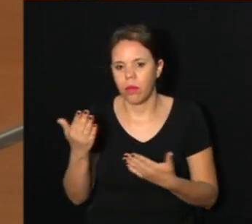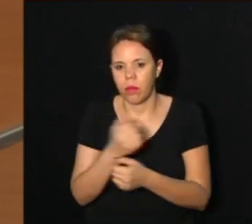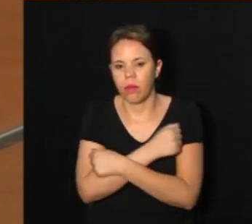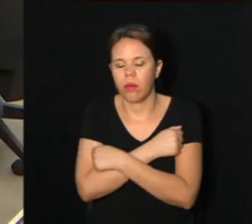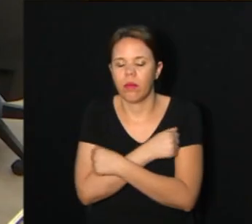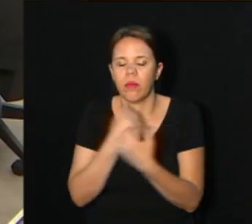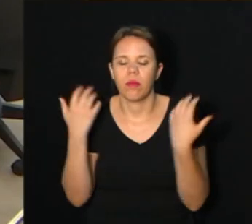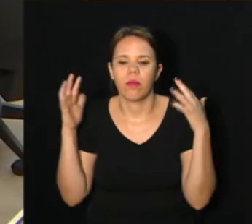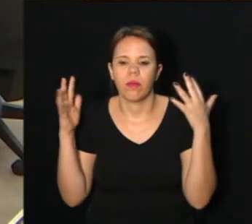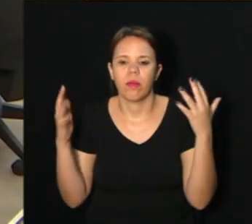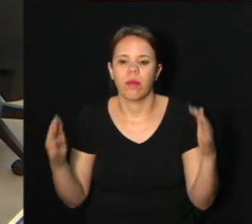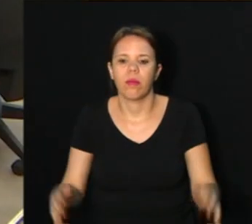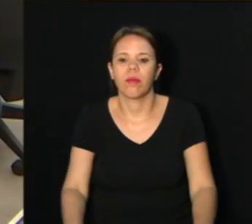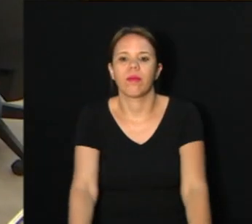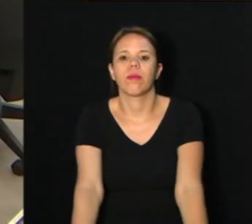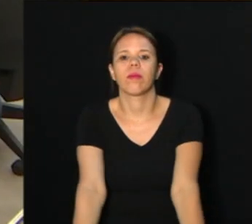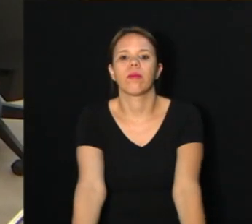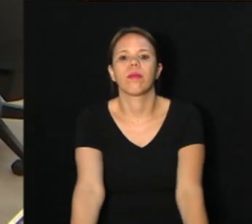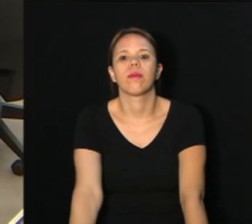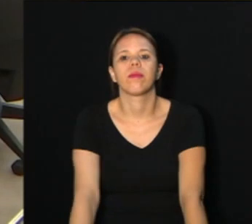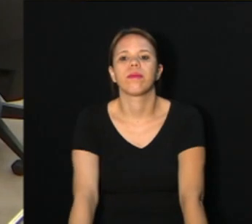abraço.